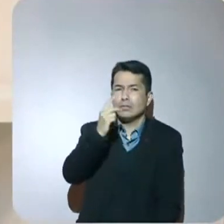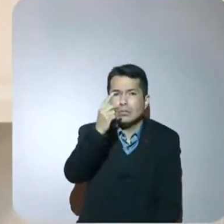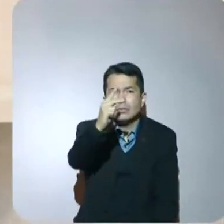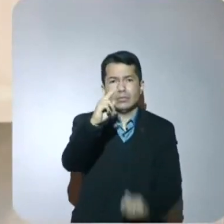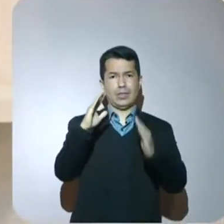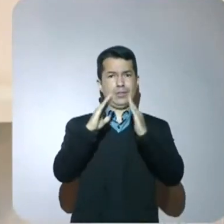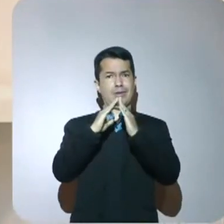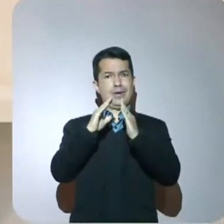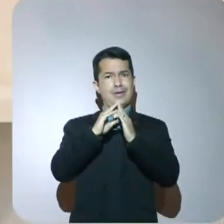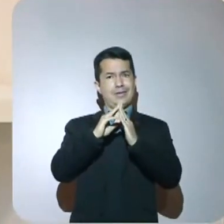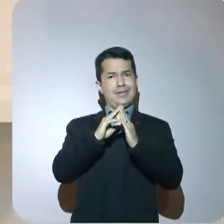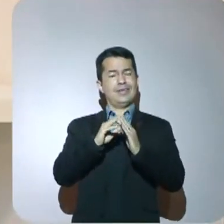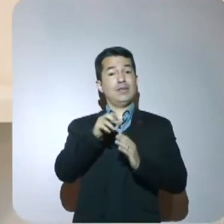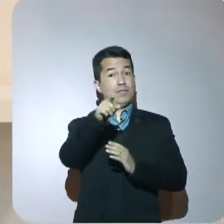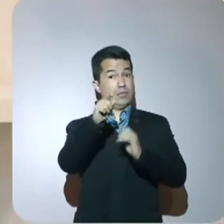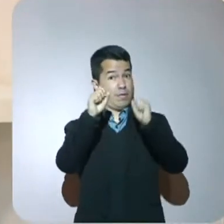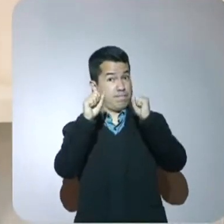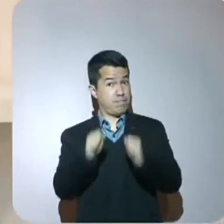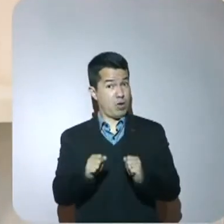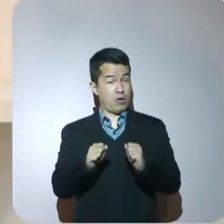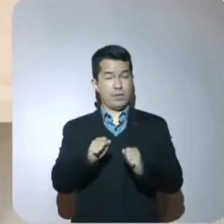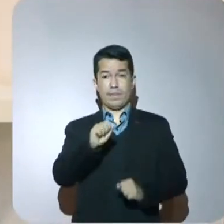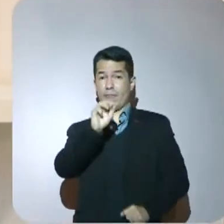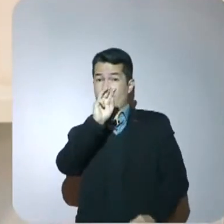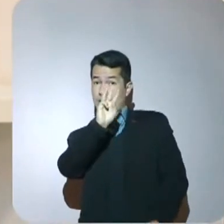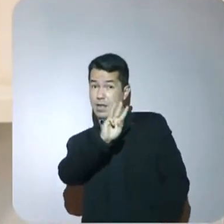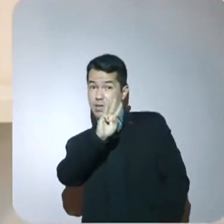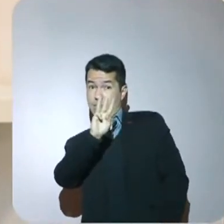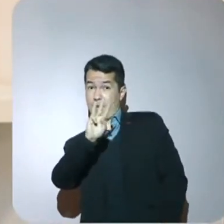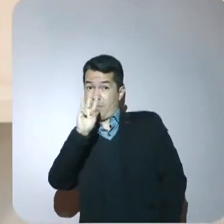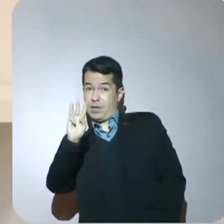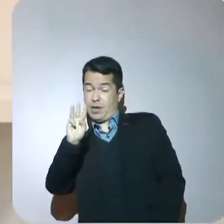casa. Basta você entrar nesse site,